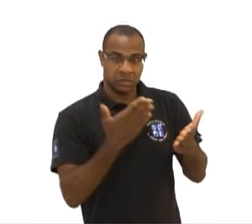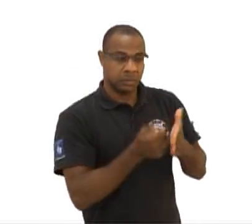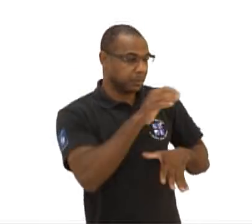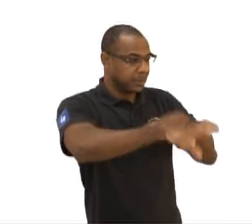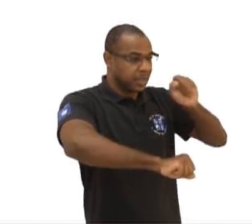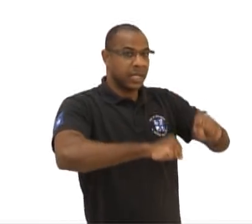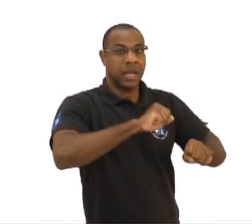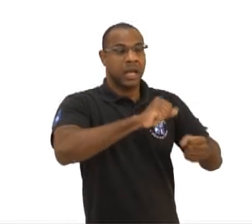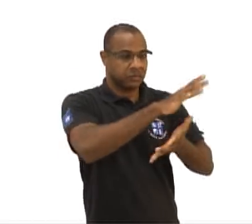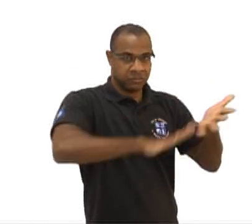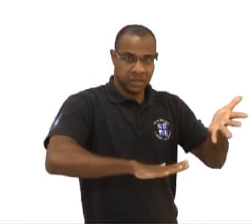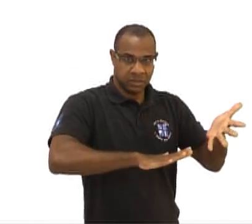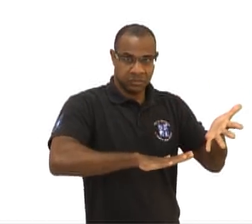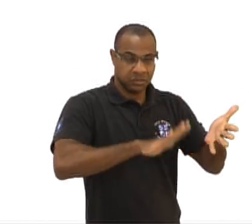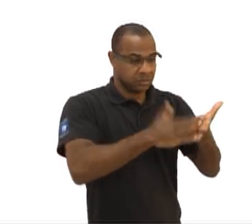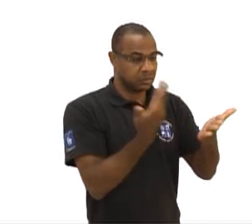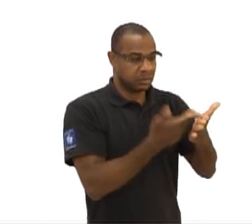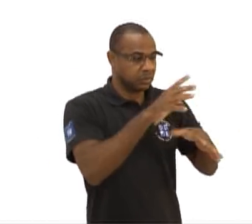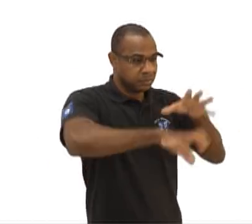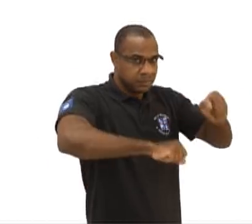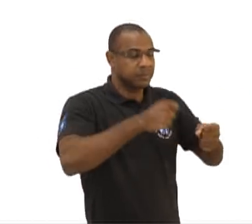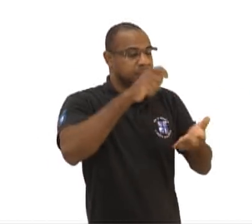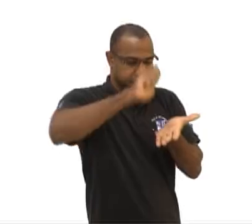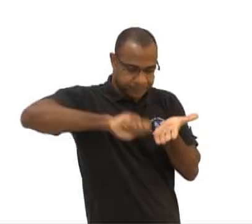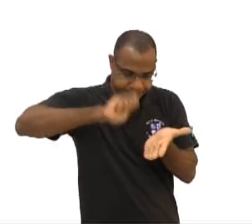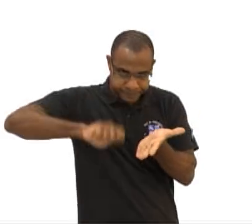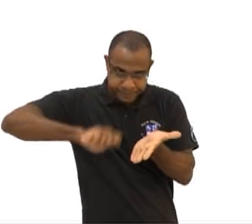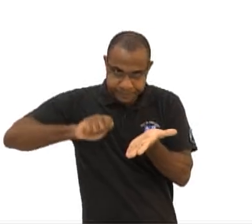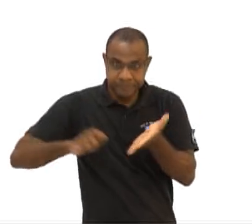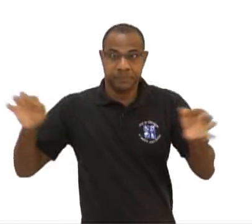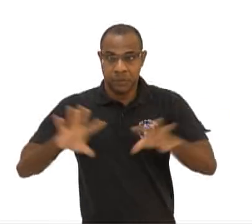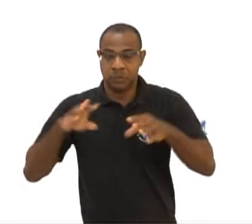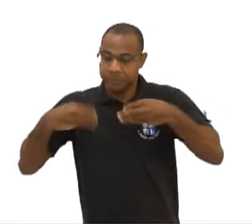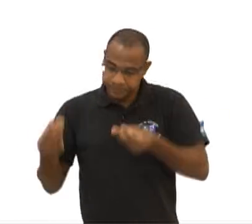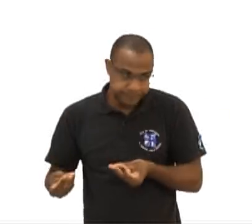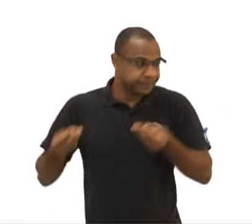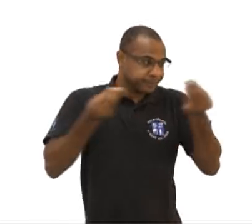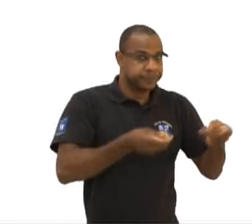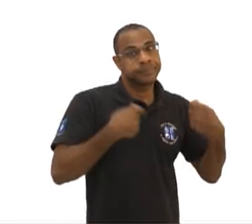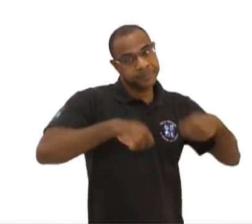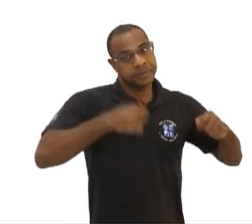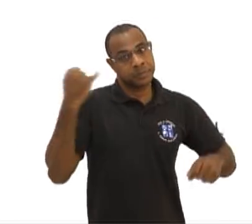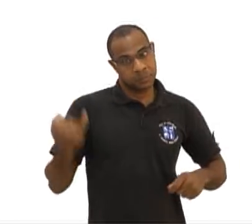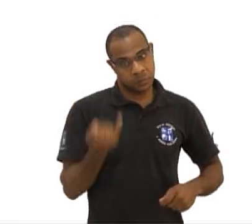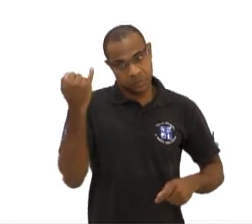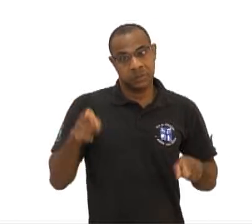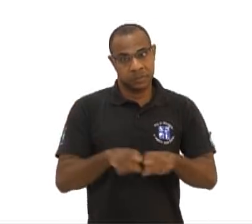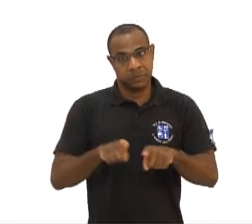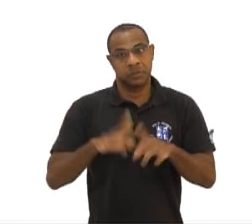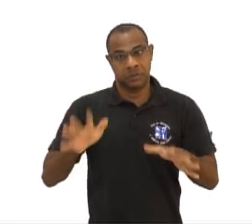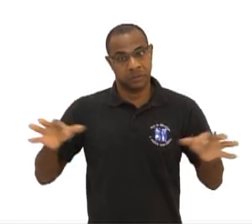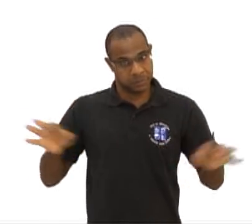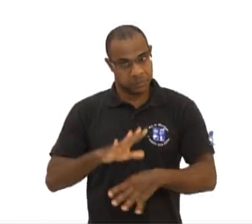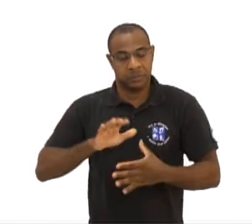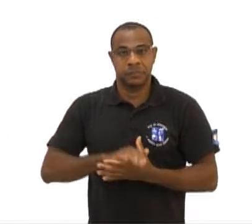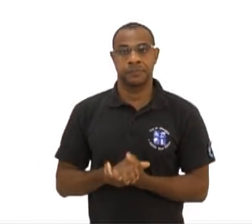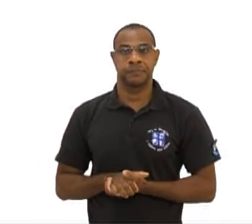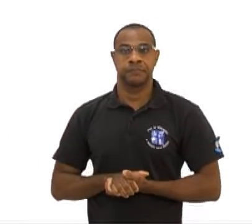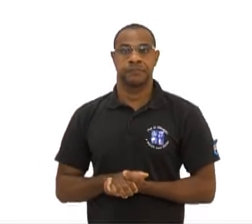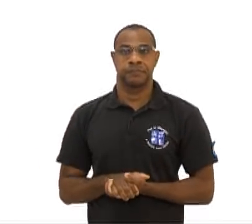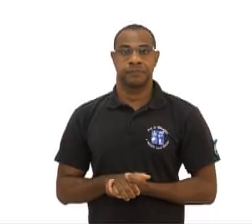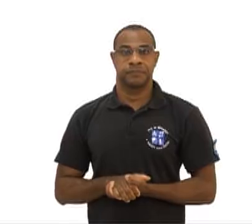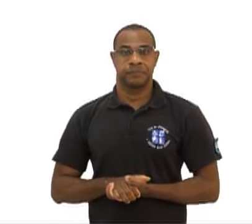atividades na escola, no dia da distribuição da merenda e entregue aquelas que você já